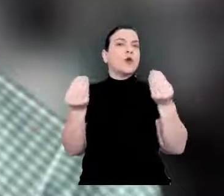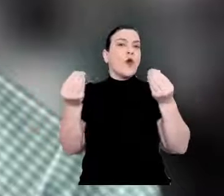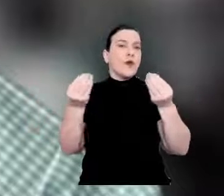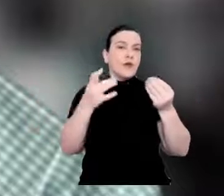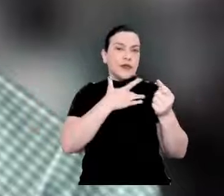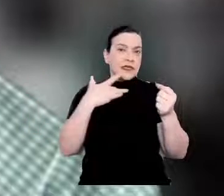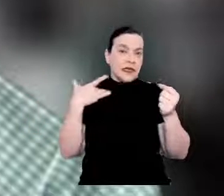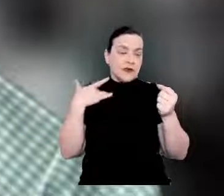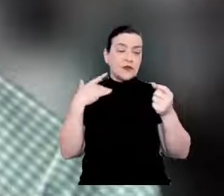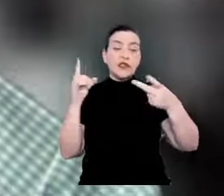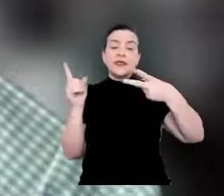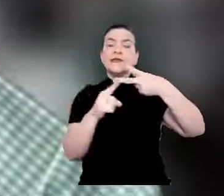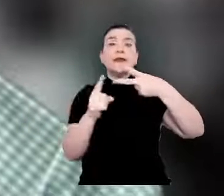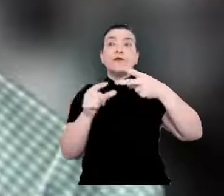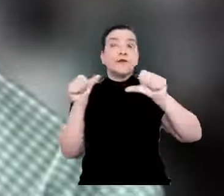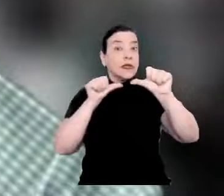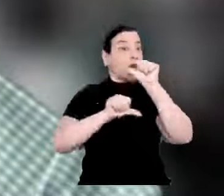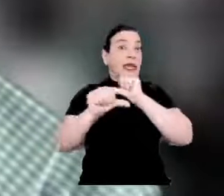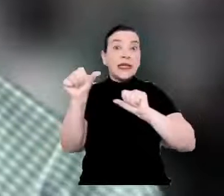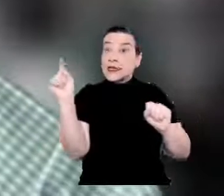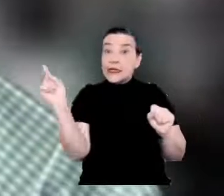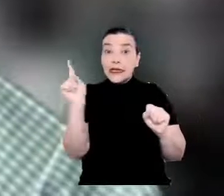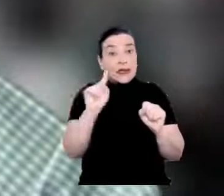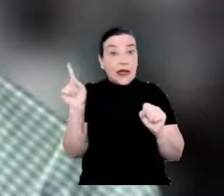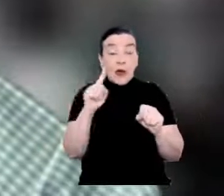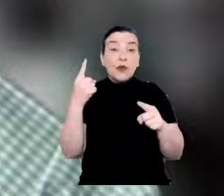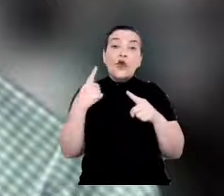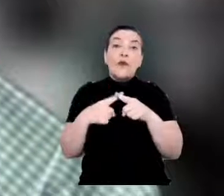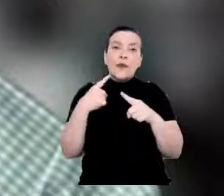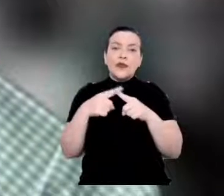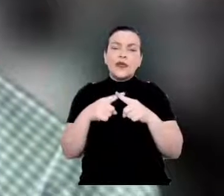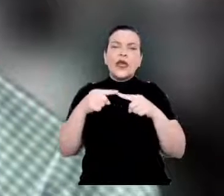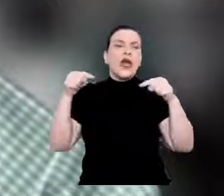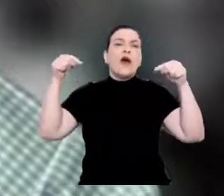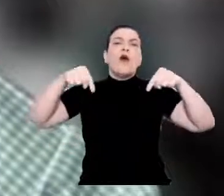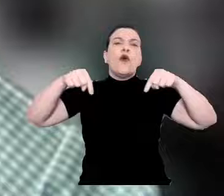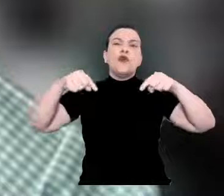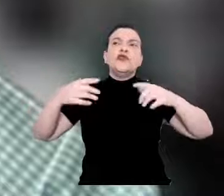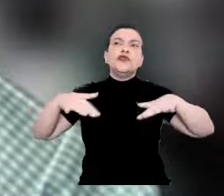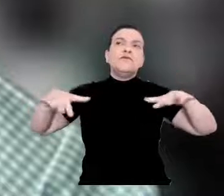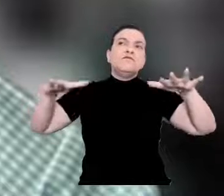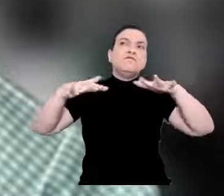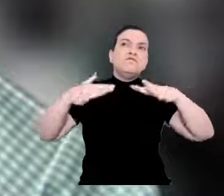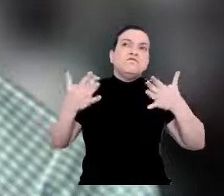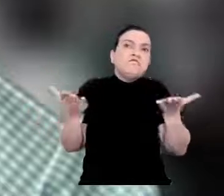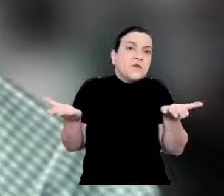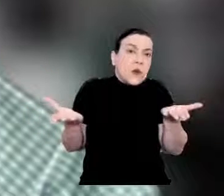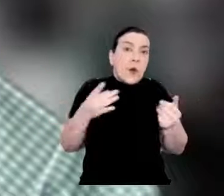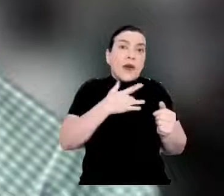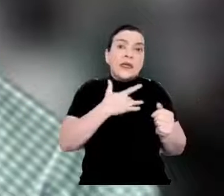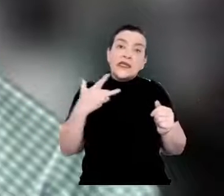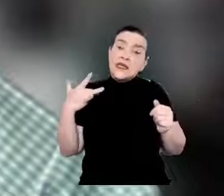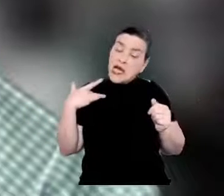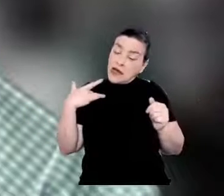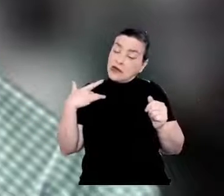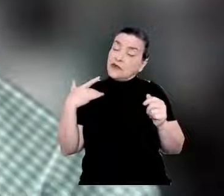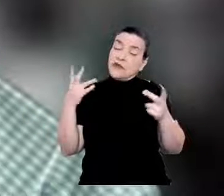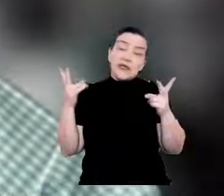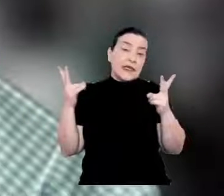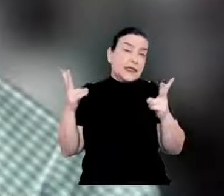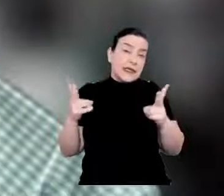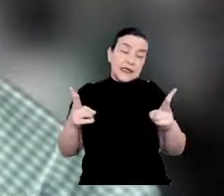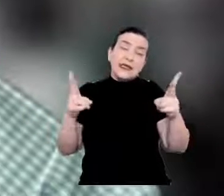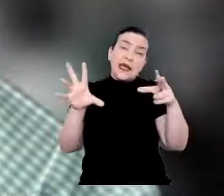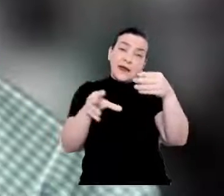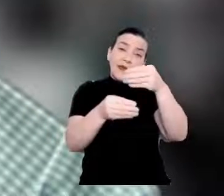segunda, porque ainda não mudamos. Em que cenário nós estamos vivendo? A saúde está e sempre estará inserida no cenário